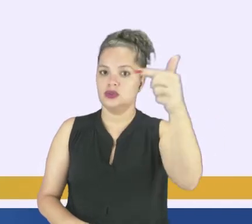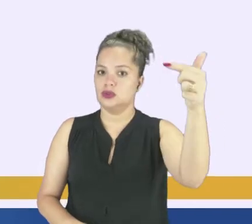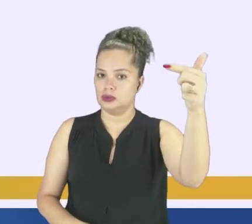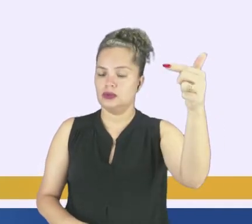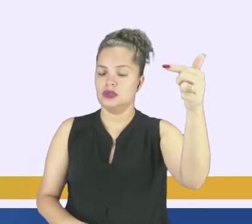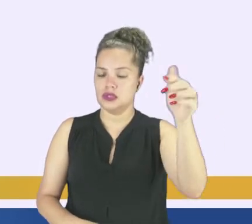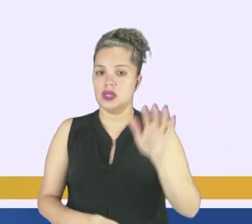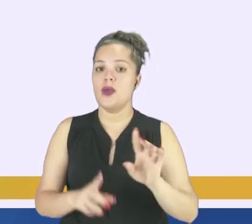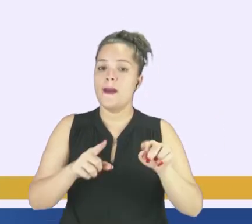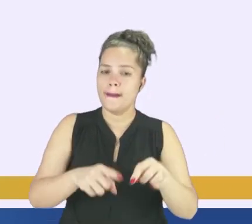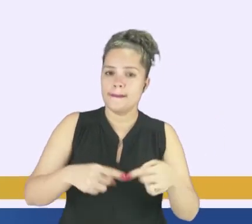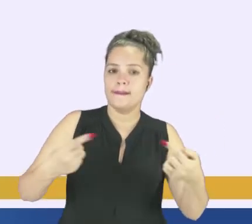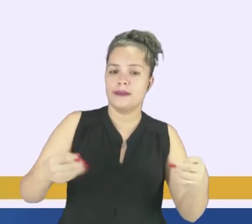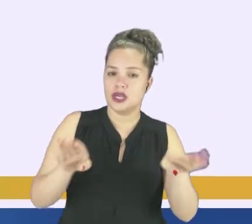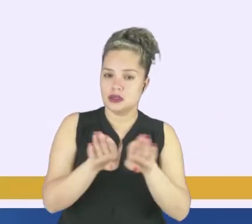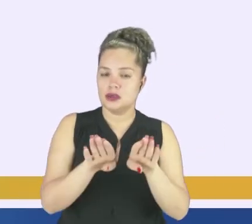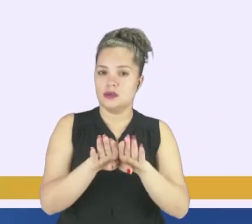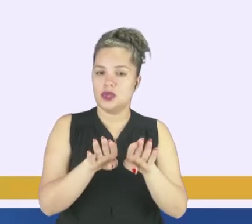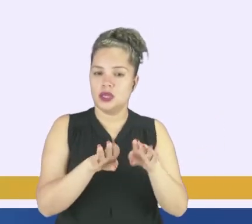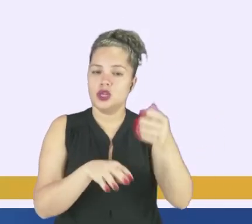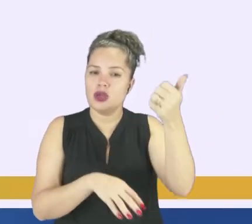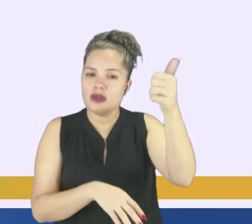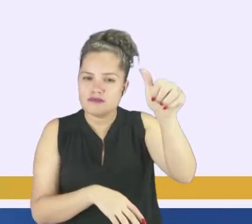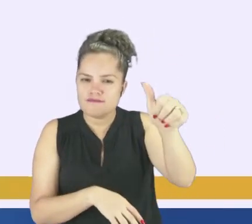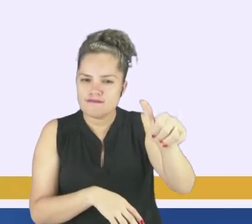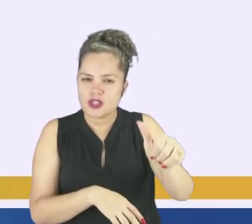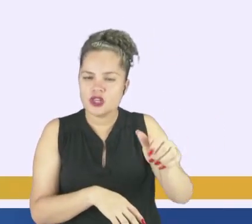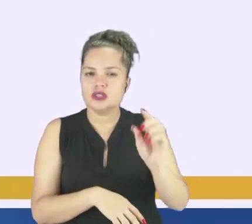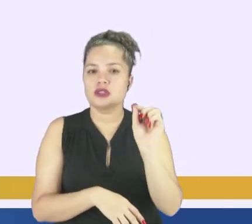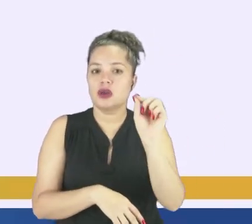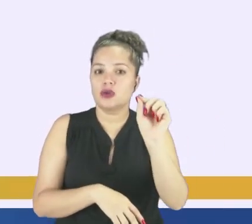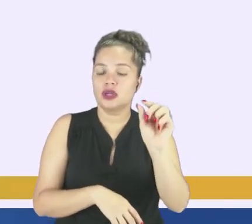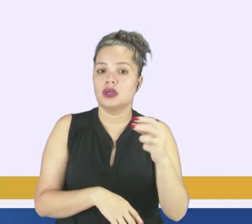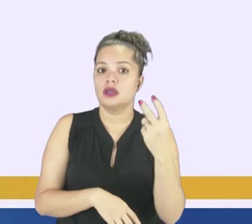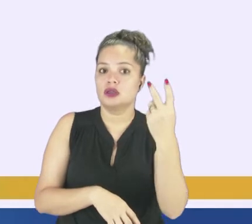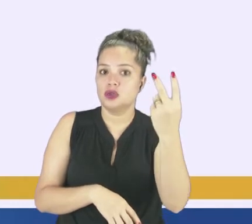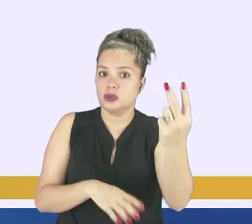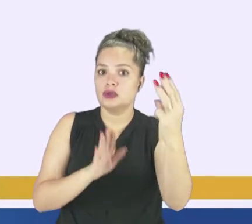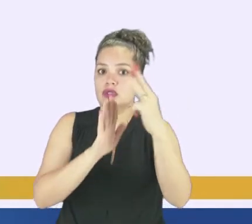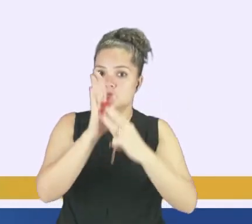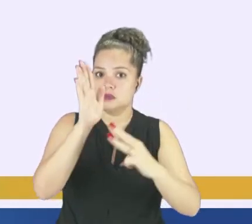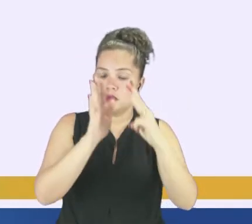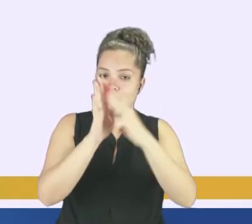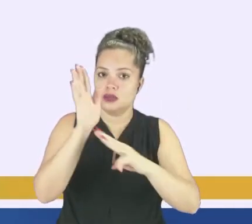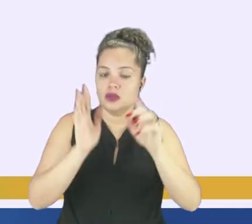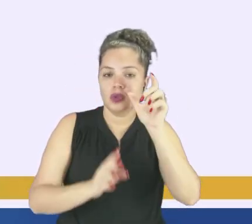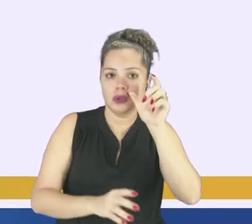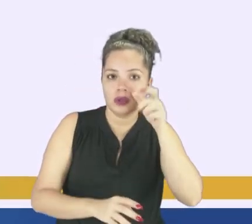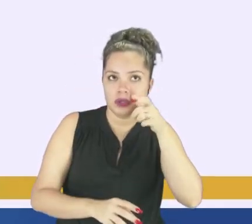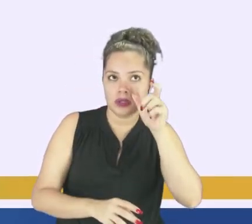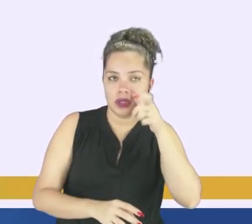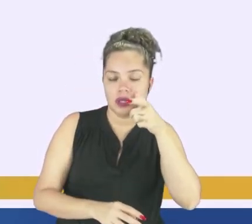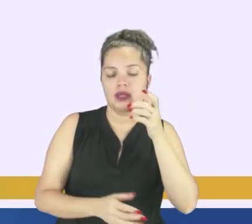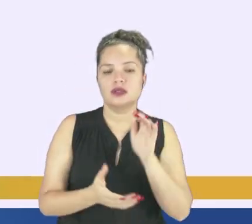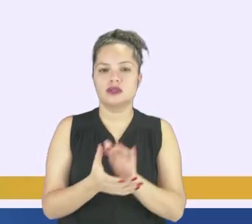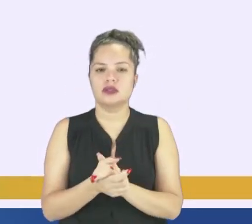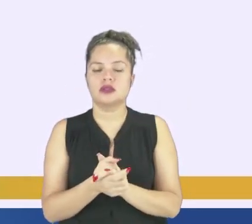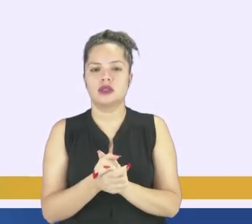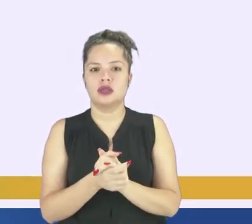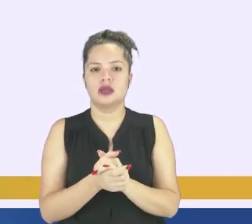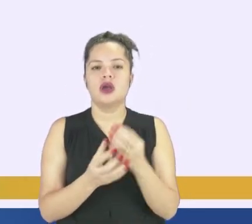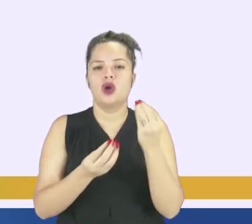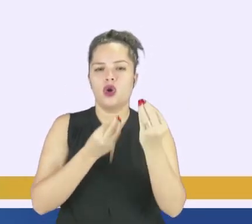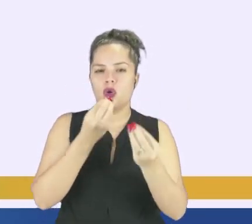2. Mas aí nós temos que observar as duas condições que satisfaz esse método de Descartes, que seria o grau